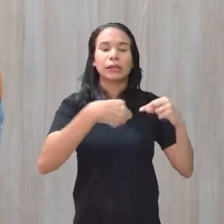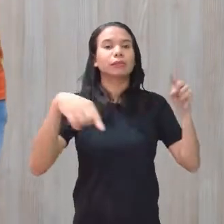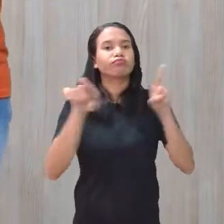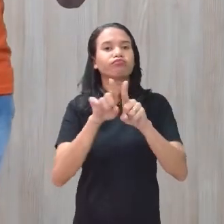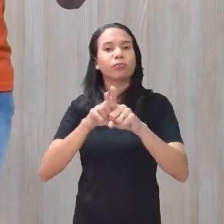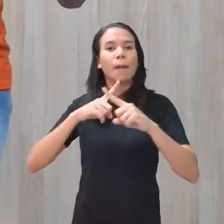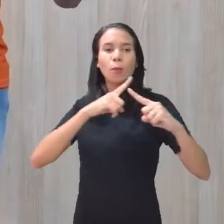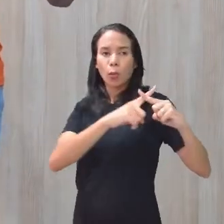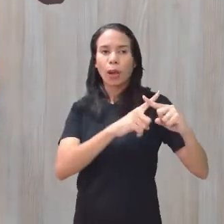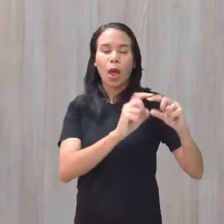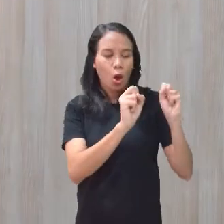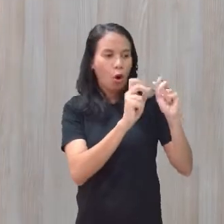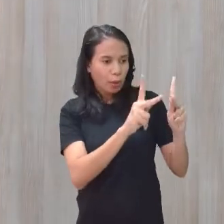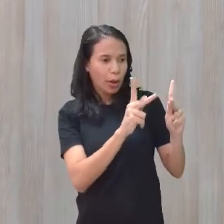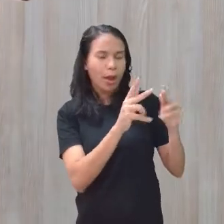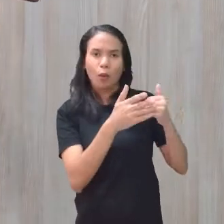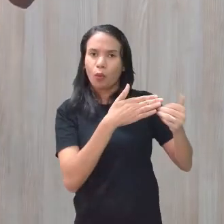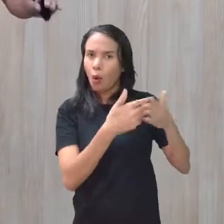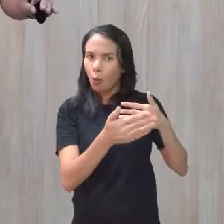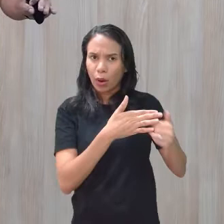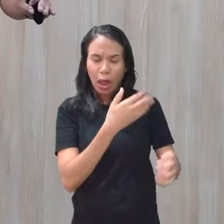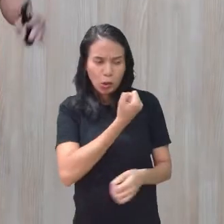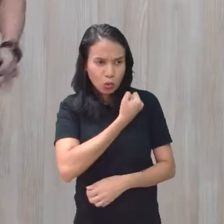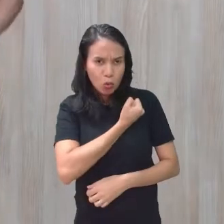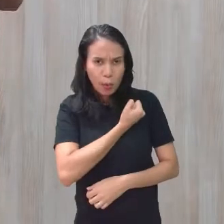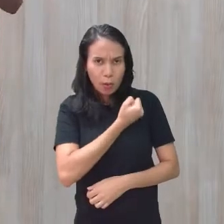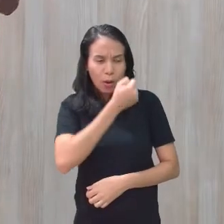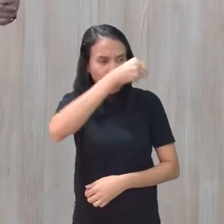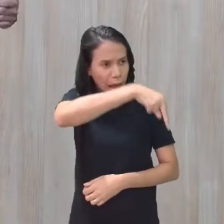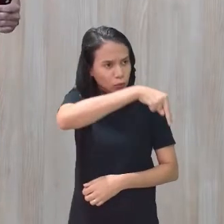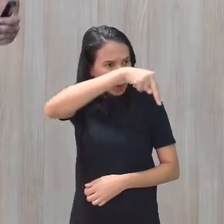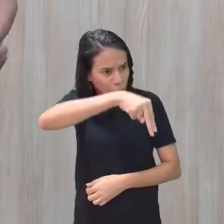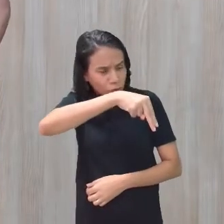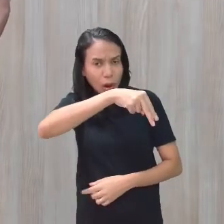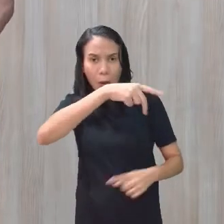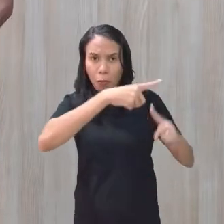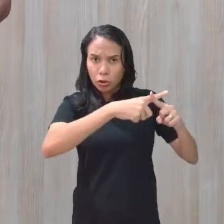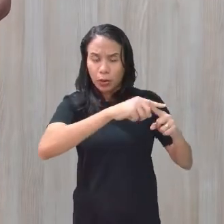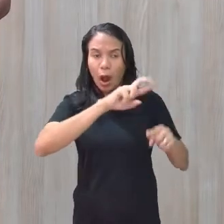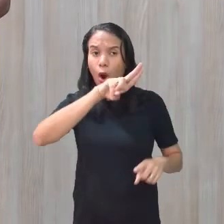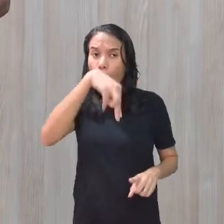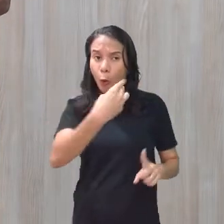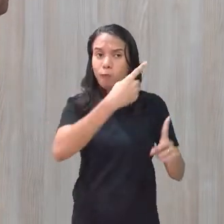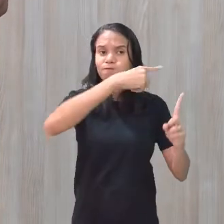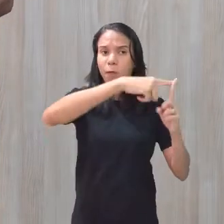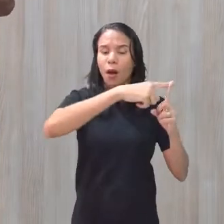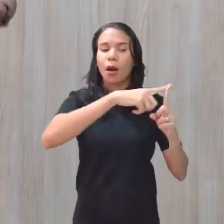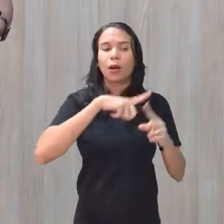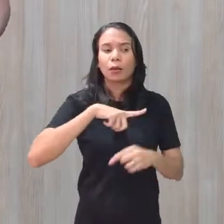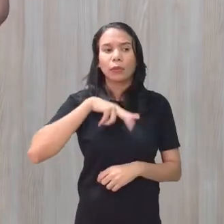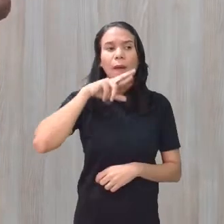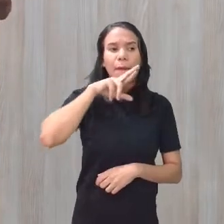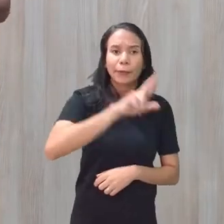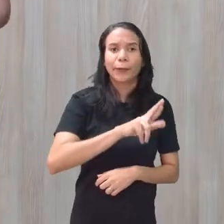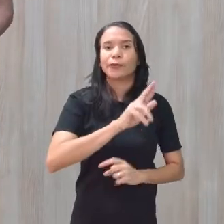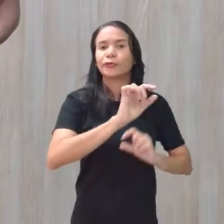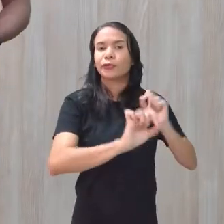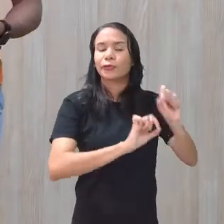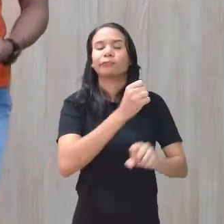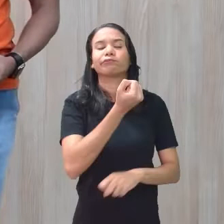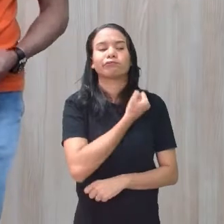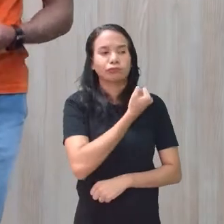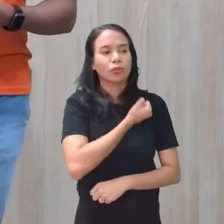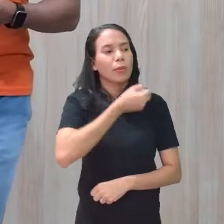com a multiplicação. Qualquer 2 números naturais multiplicados, eu vou ter aí como resultado, ou somados, né? Eu vou ter aí